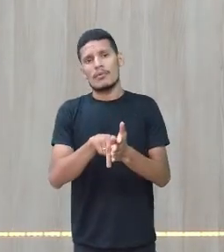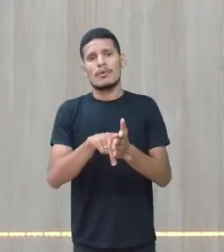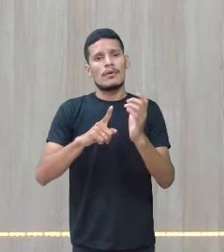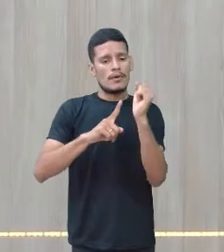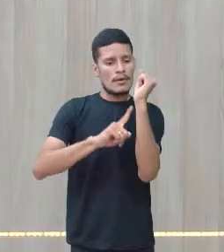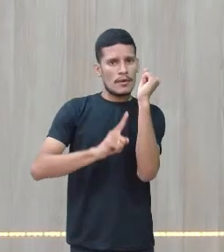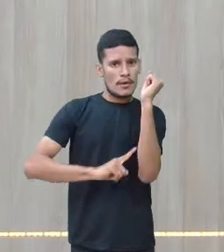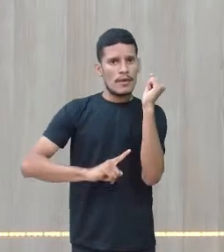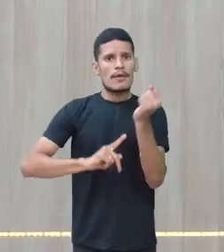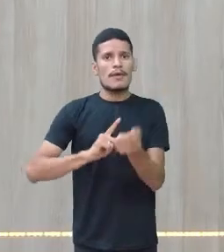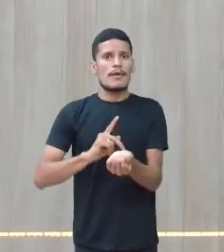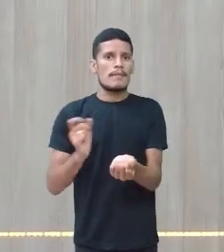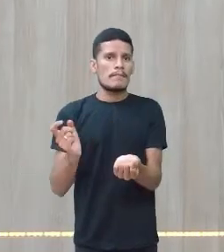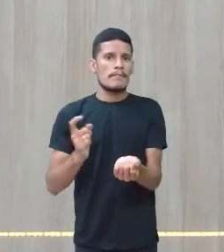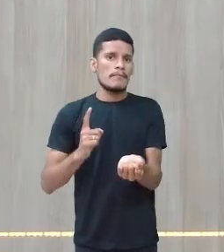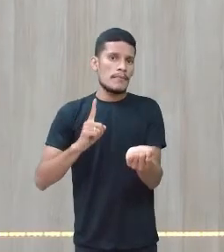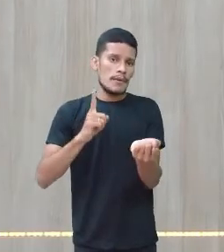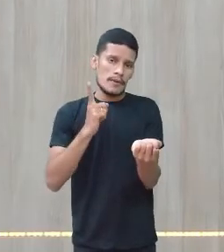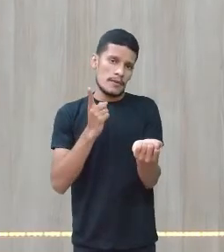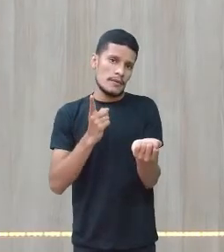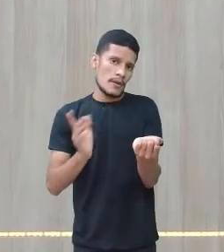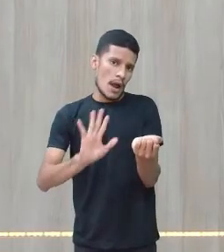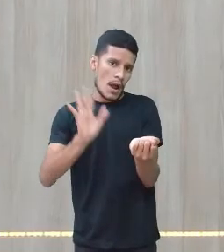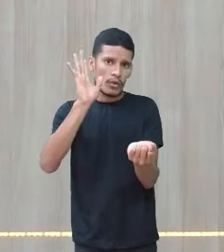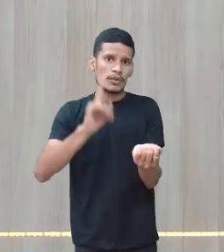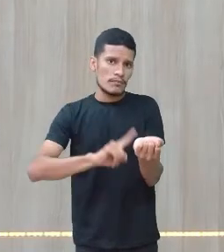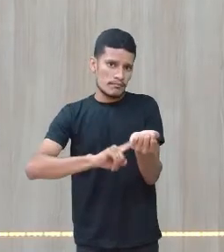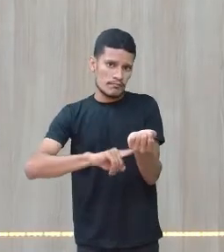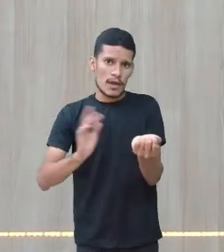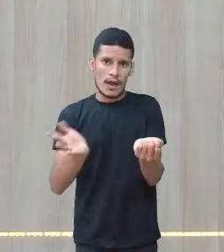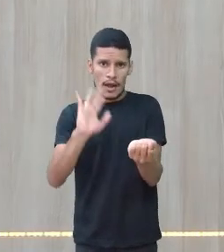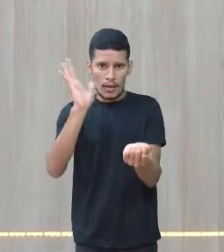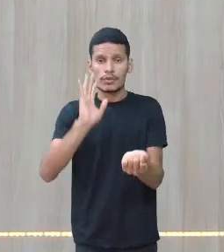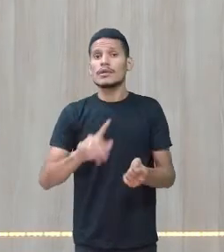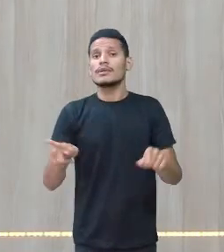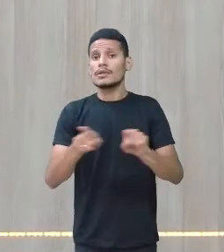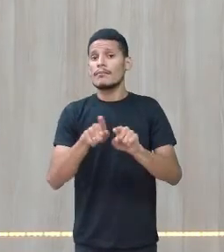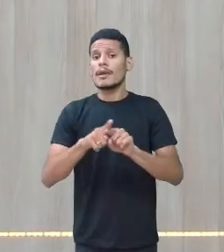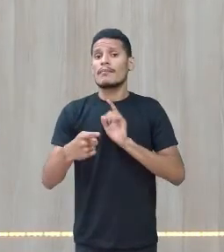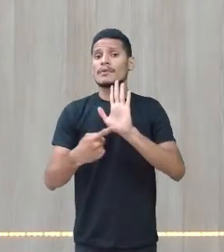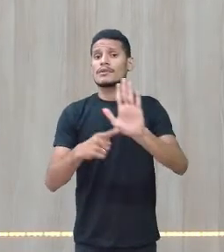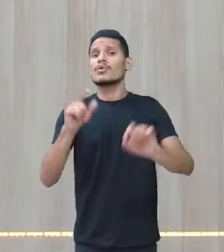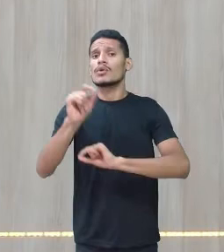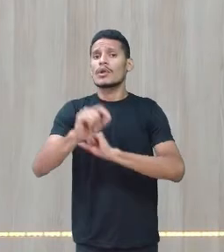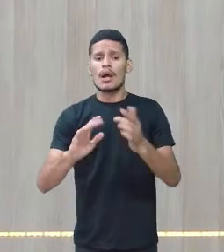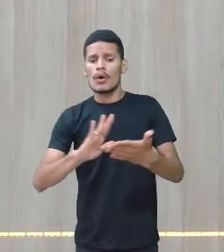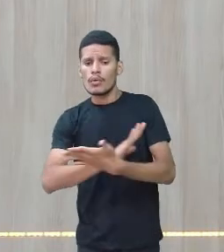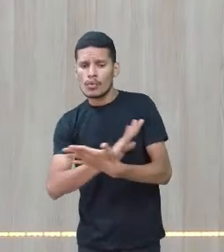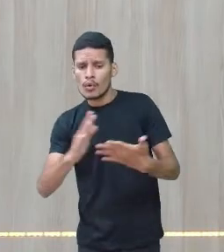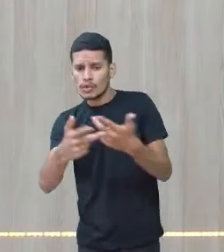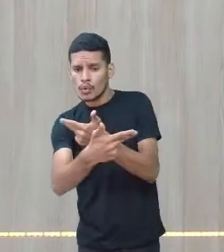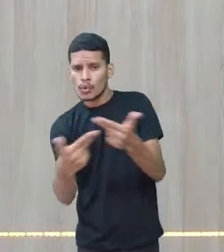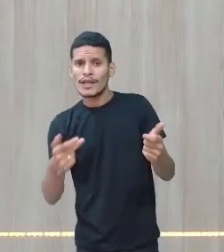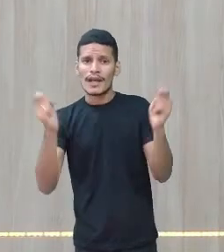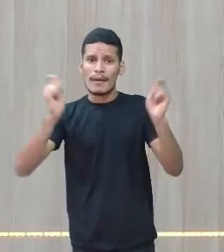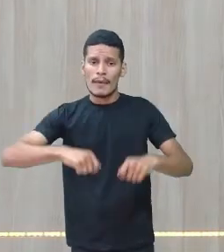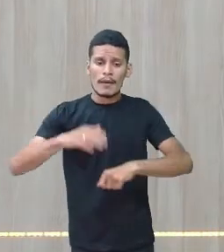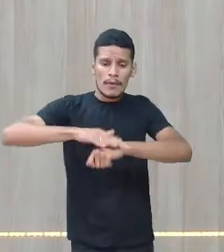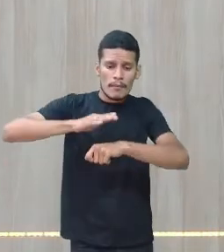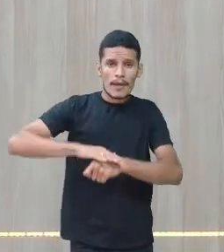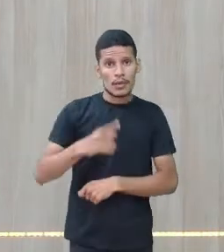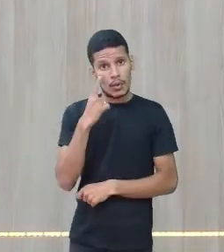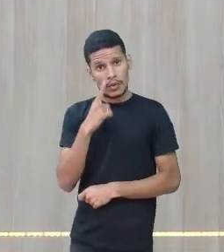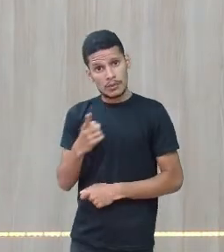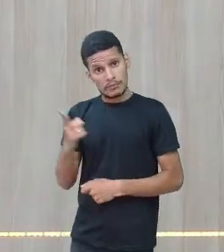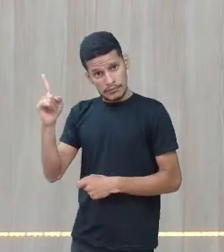vai apresentar alguns, vamos dizer assim, pontos que poderão, né, diante de uma